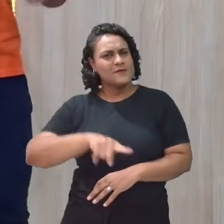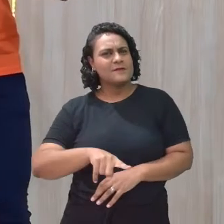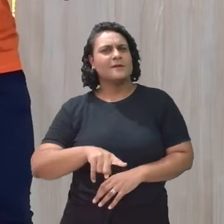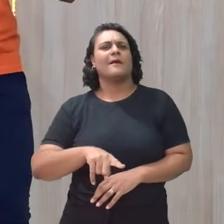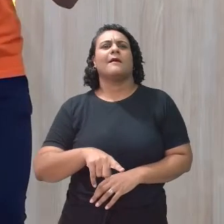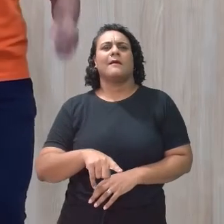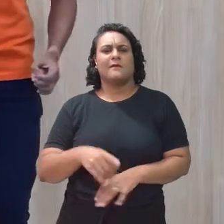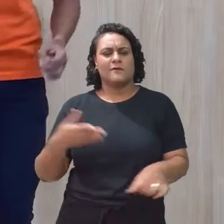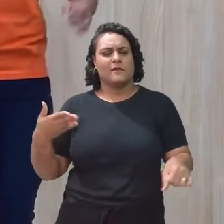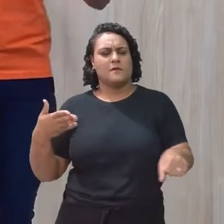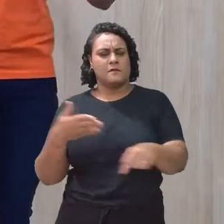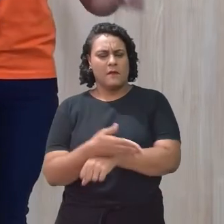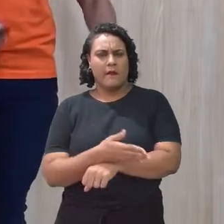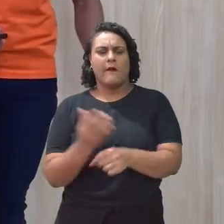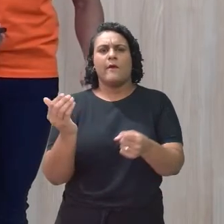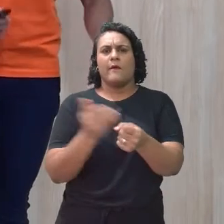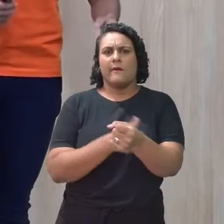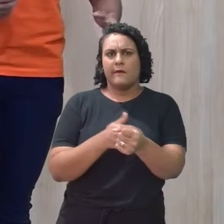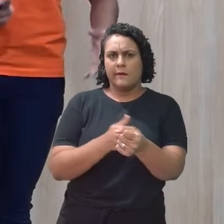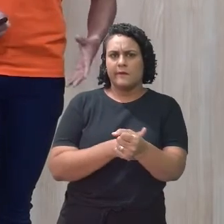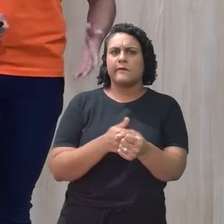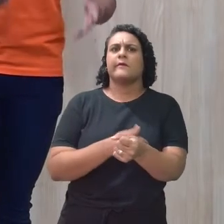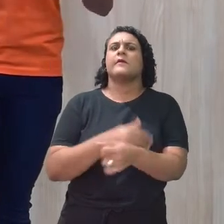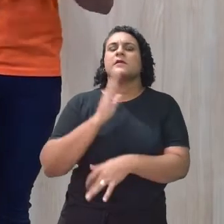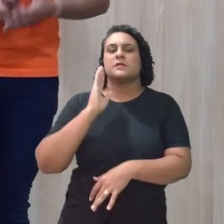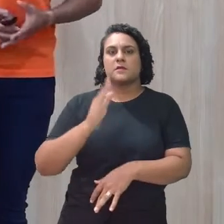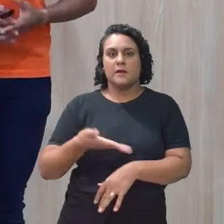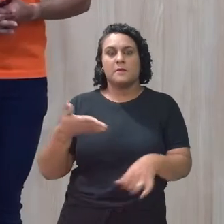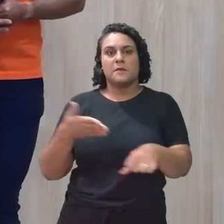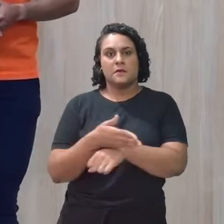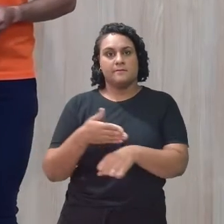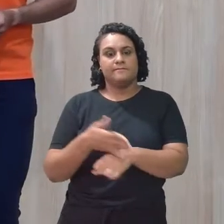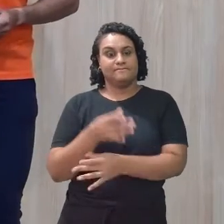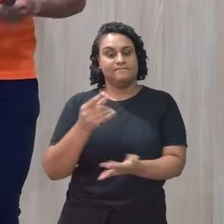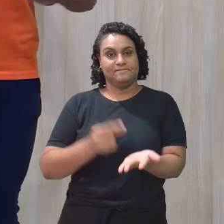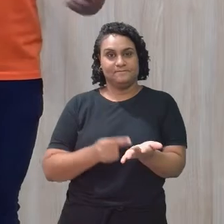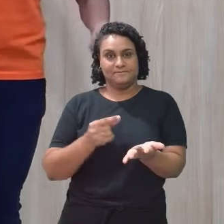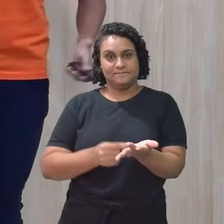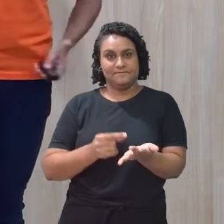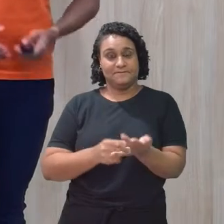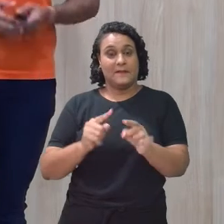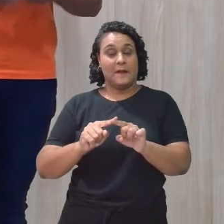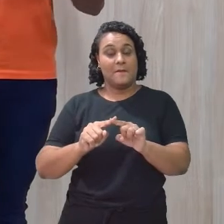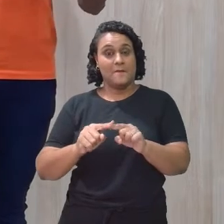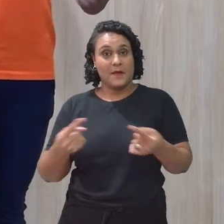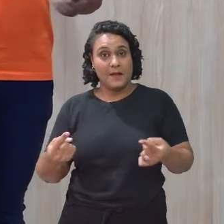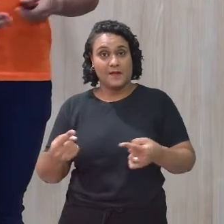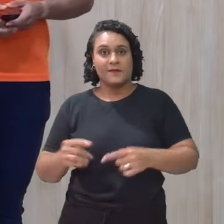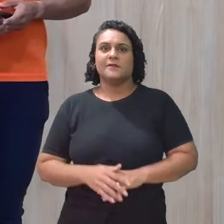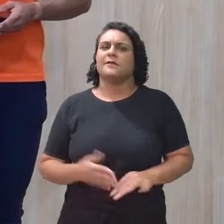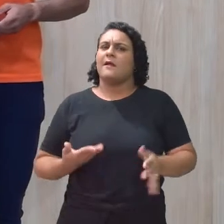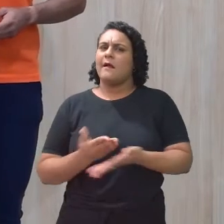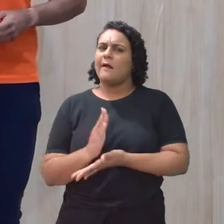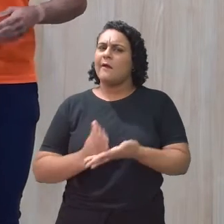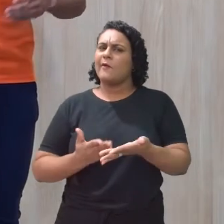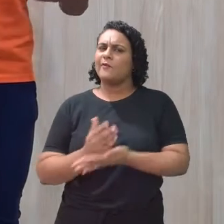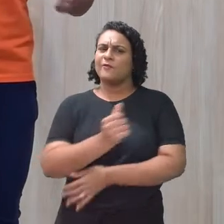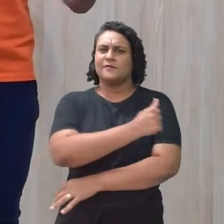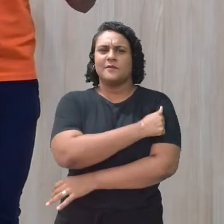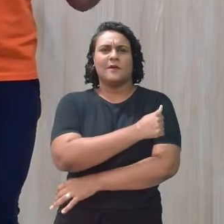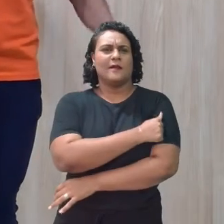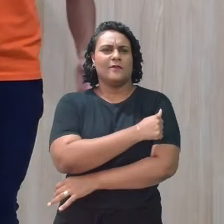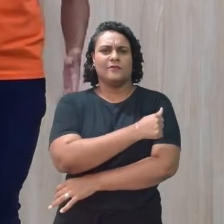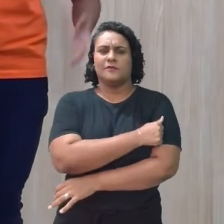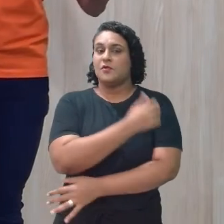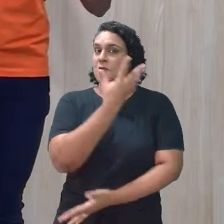aí com seu login, a sua senha, para ter acesso ao nosso aplicativo, mas alguns alunos ainda não fizeram